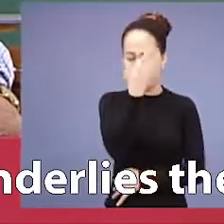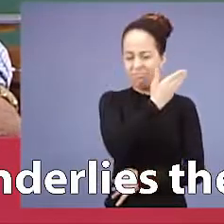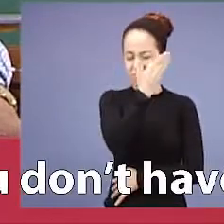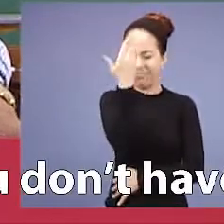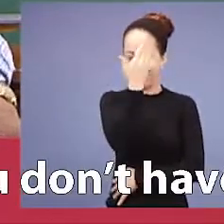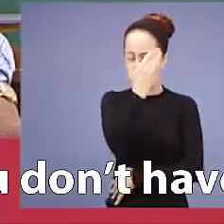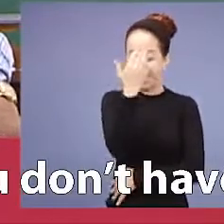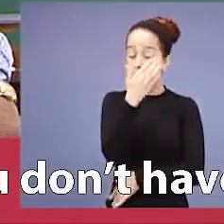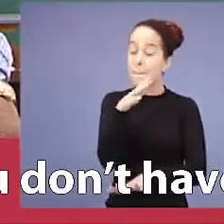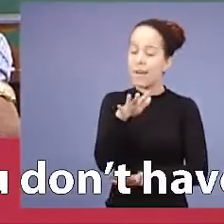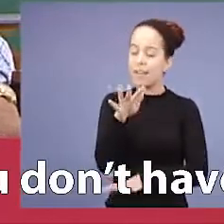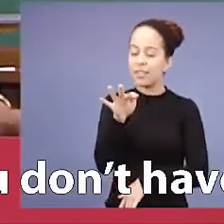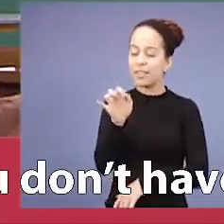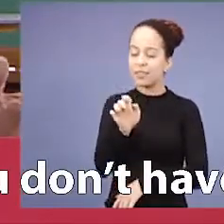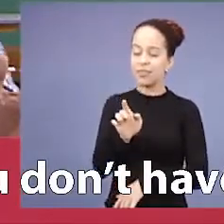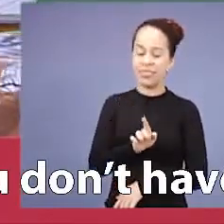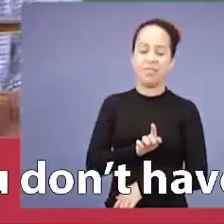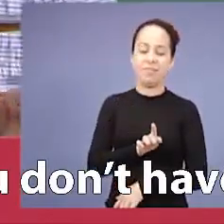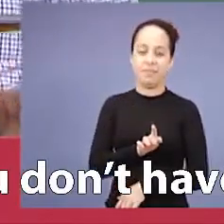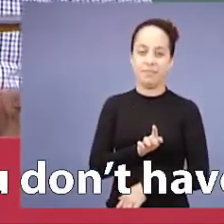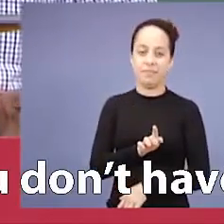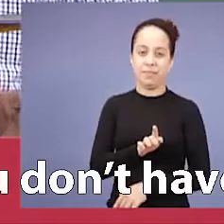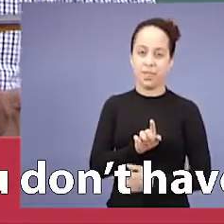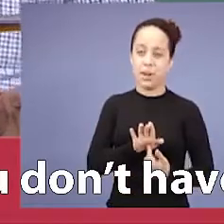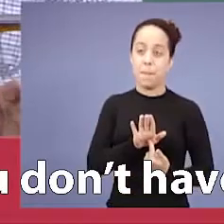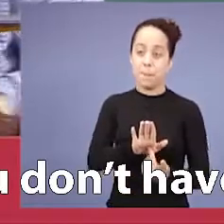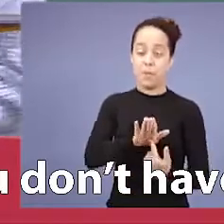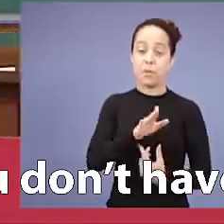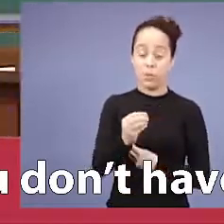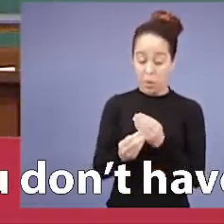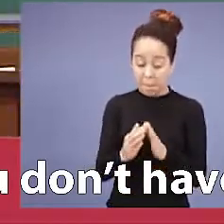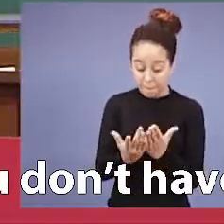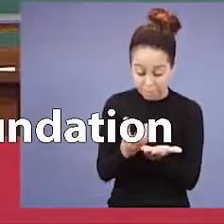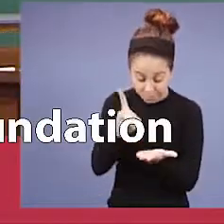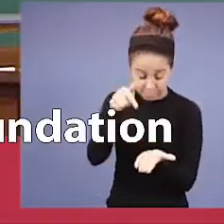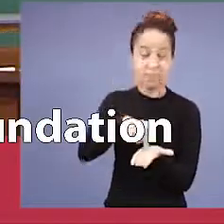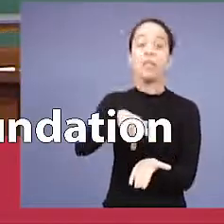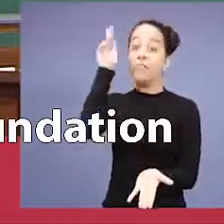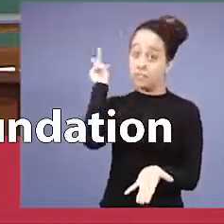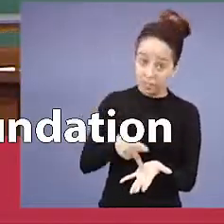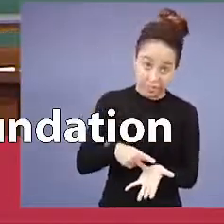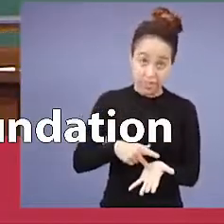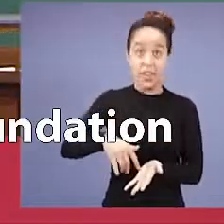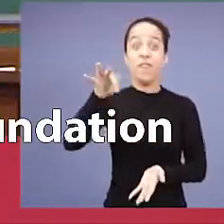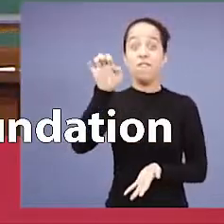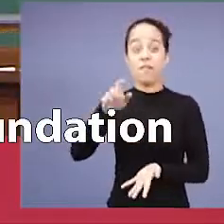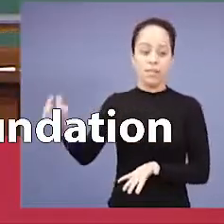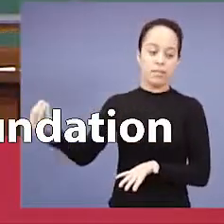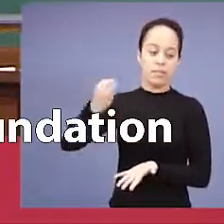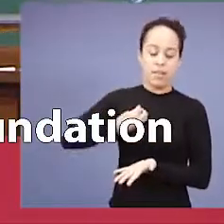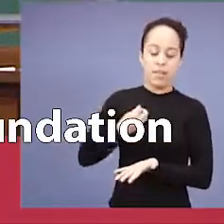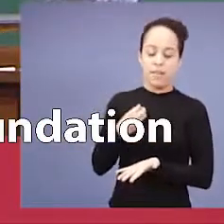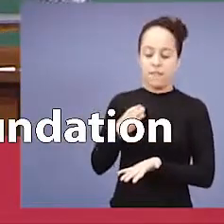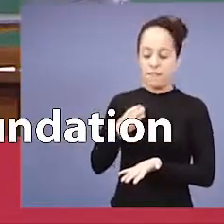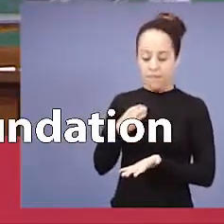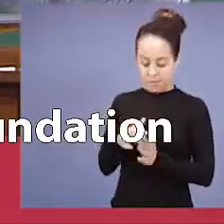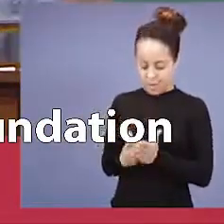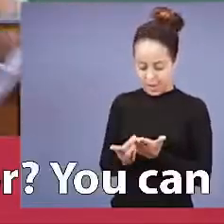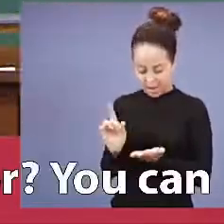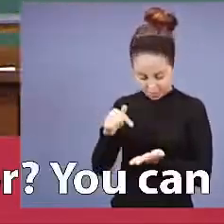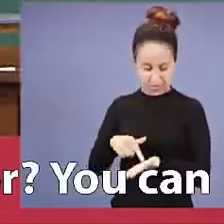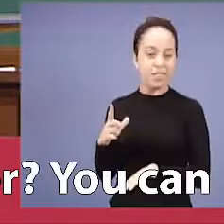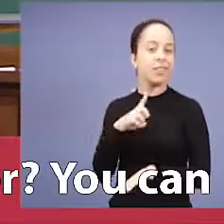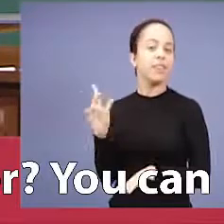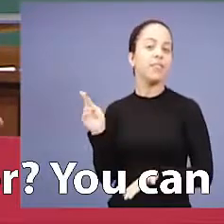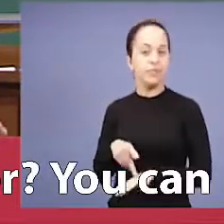fundamentos fenosa ocultos da palavra se você não tiver revelação não há fundamento o culto nenhum